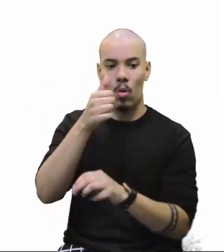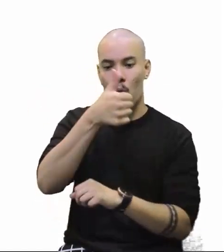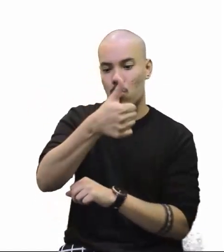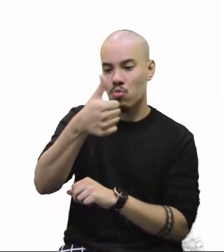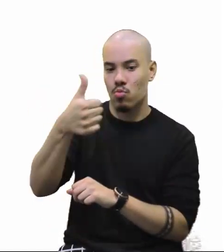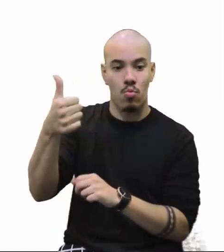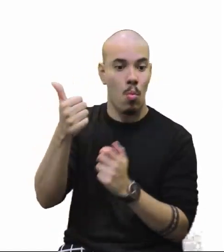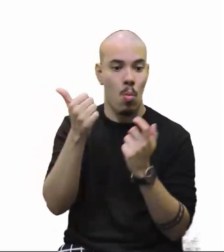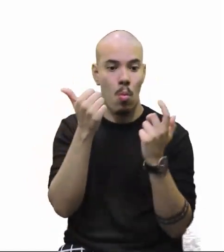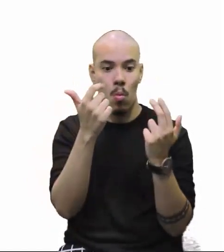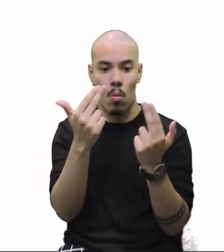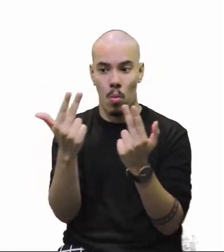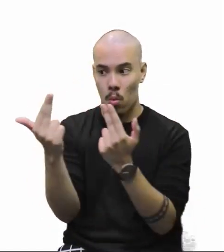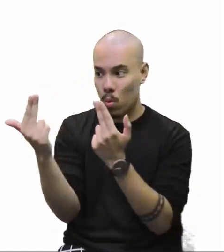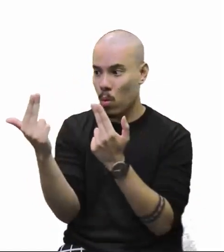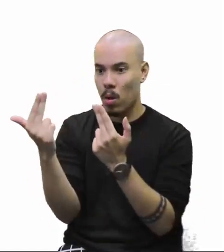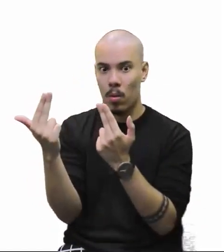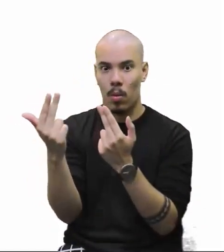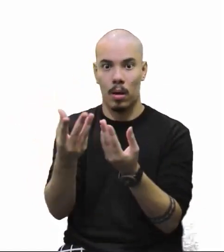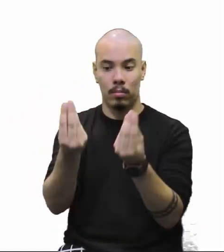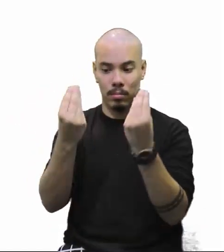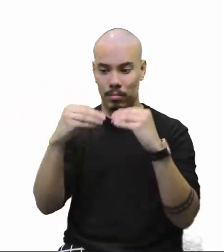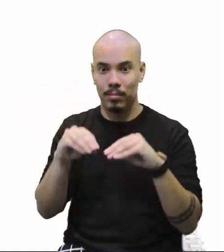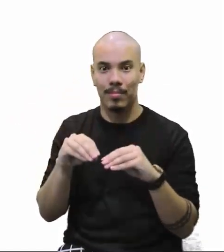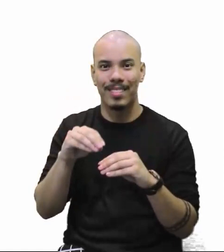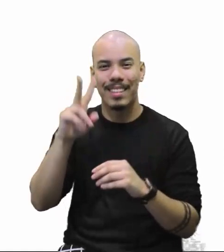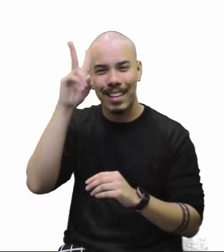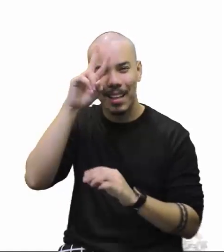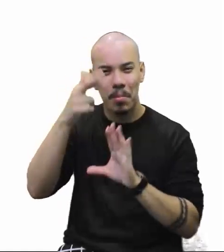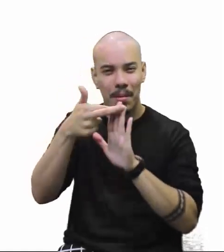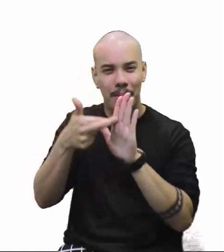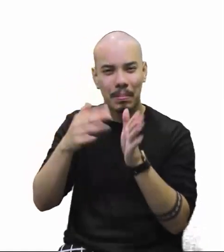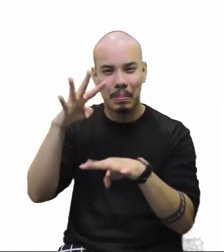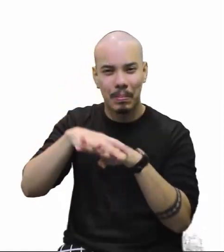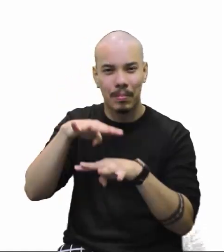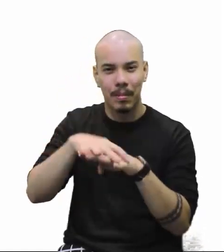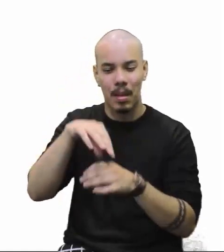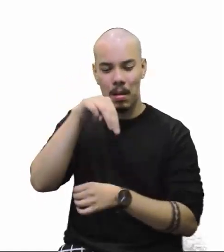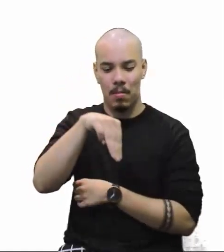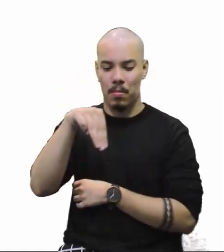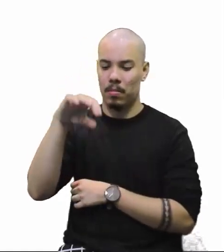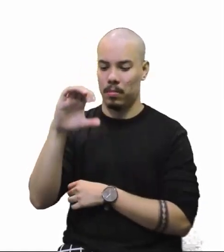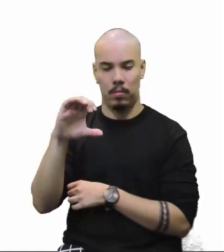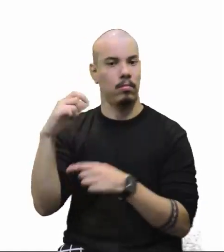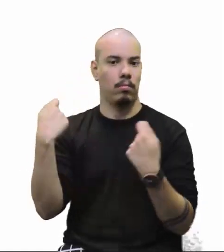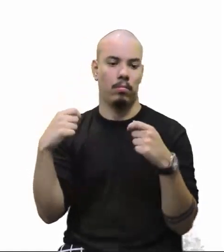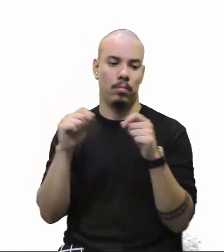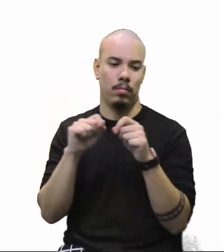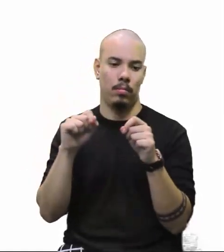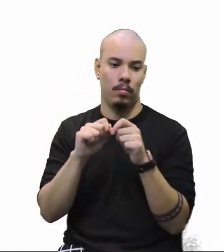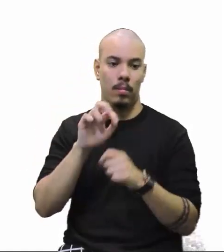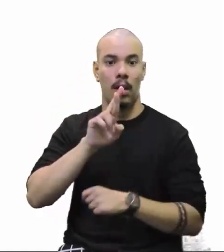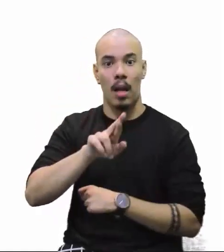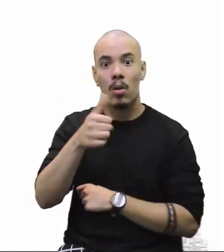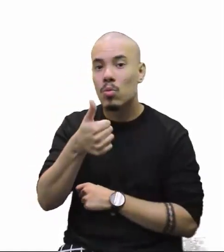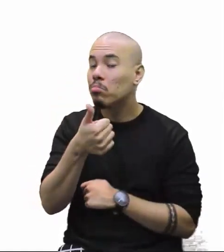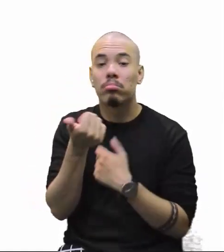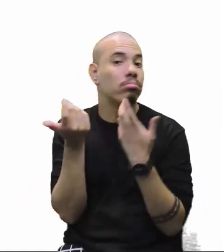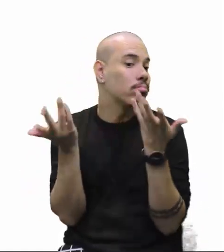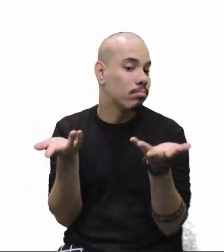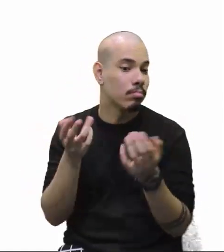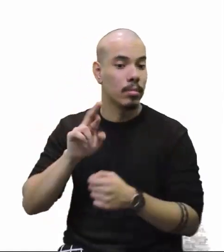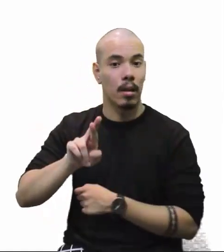no circuito. MMC então, vai ter que inverso, ser feito, é, aqui, né? Tem algumas regrinhas, até 2, mas o ideal sempre é fazer MMC.